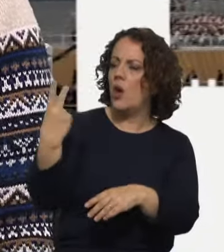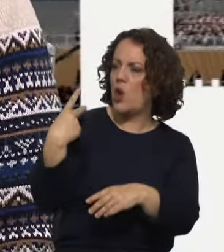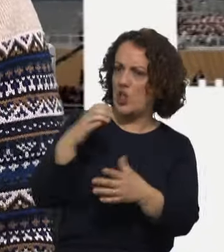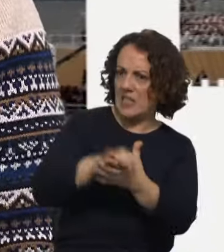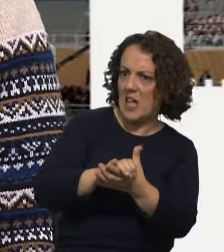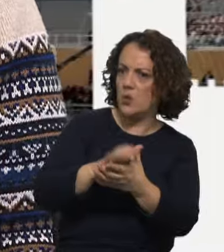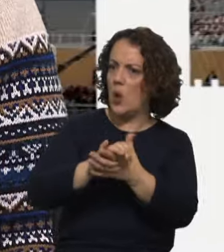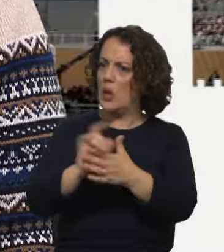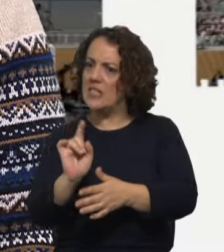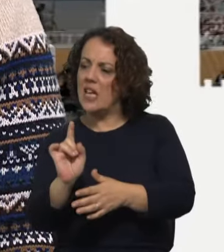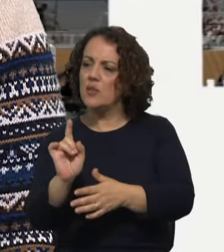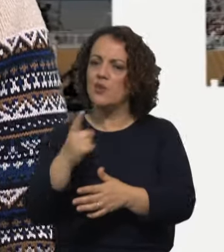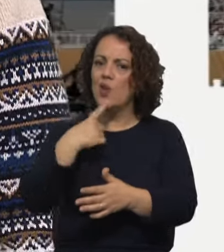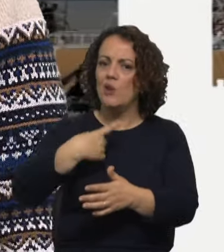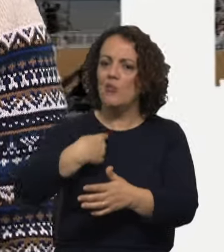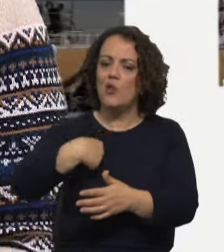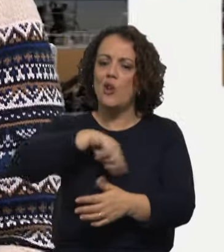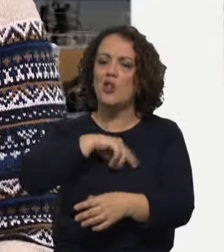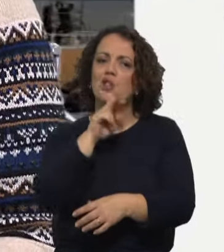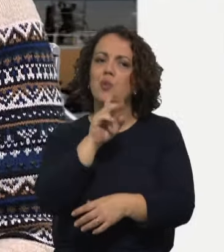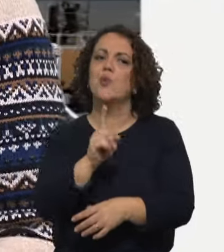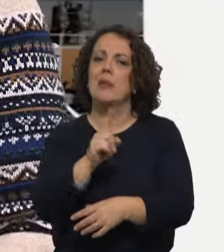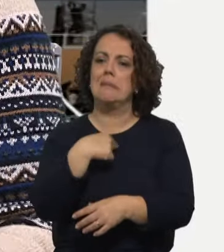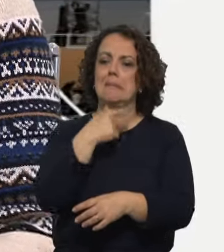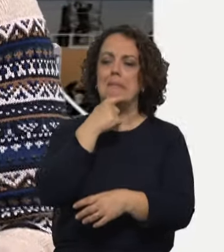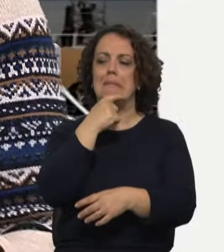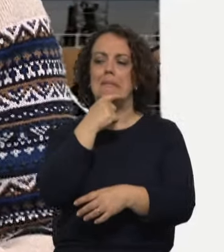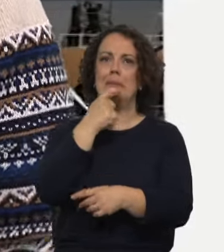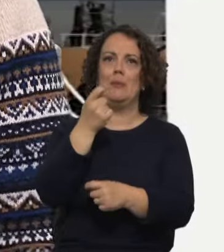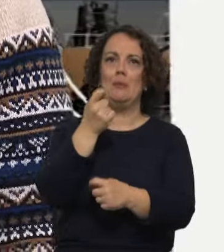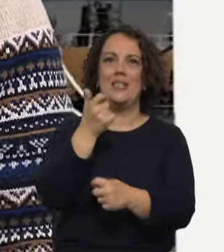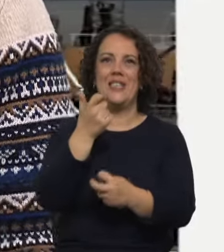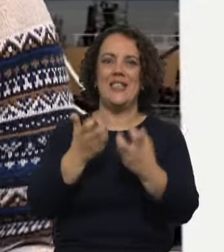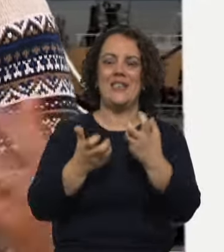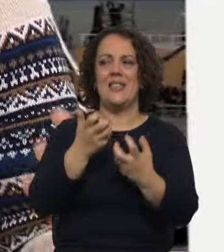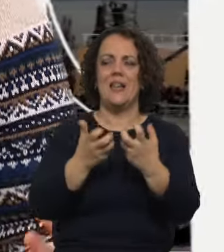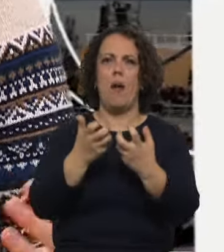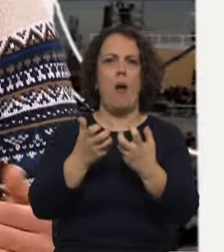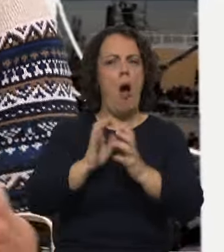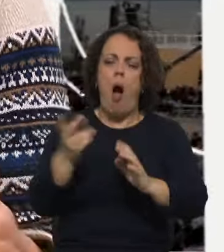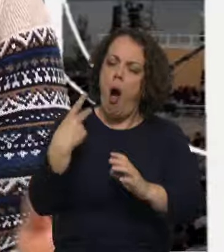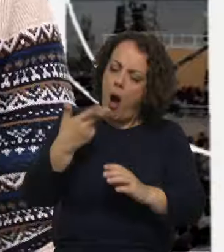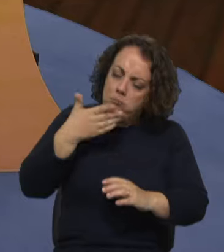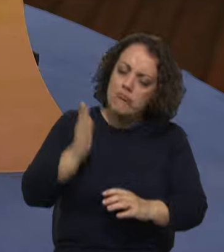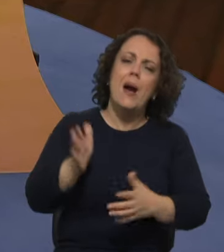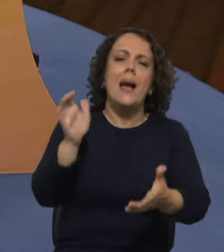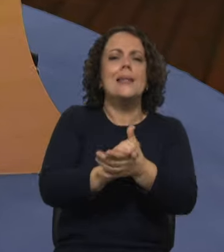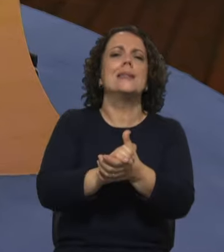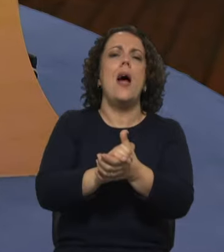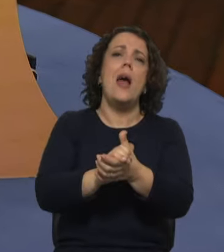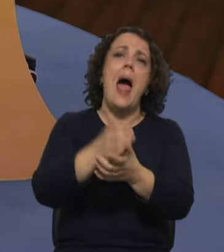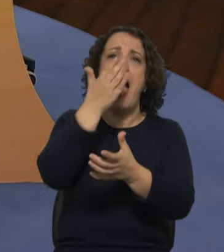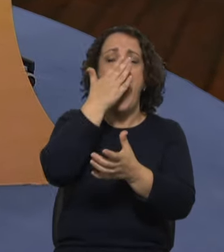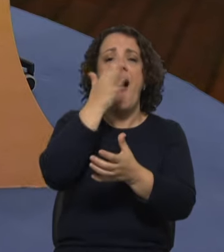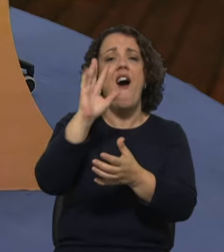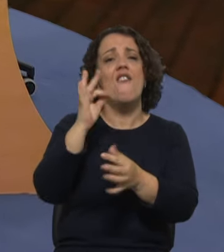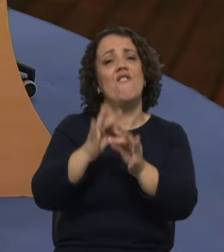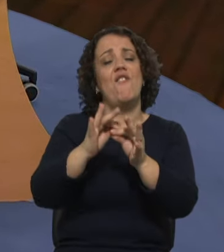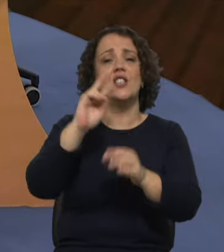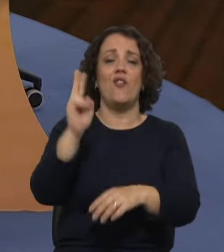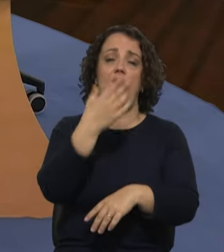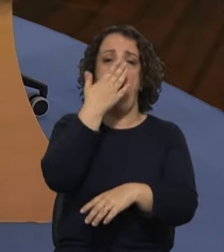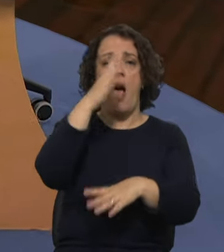nós vamos dizer eh ficamos assim um bocado na não é renitente e Pens não vamos casar Assim aproveitamos e fazemos duas festas que e fazem